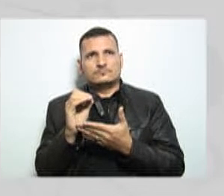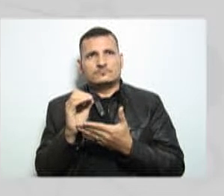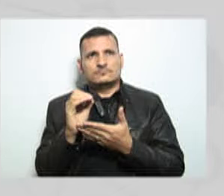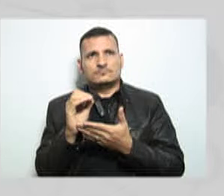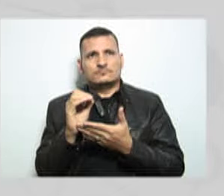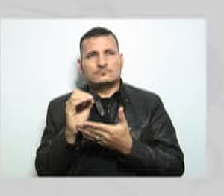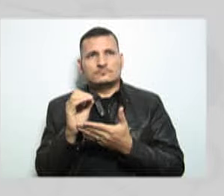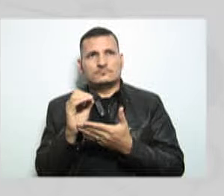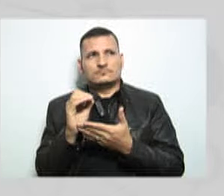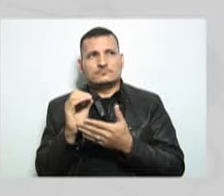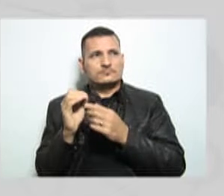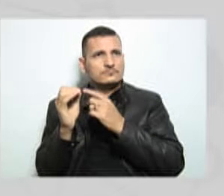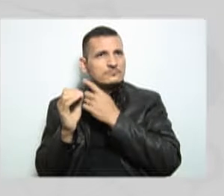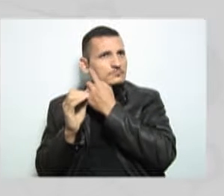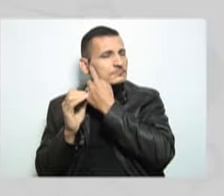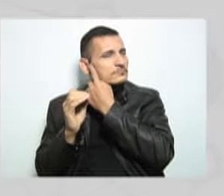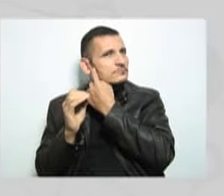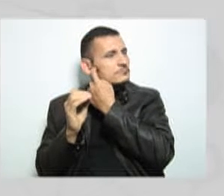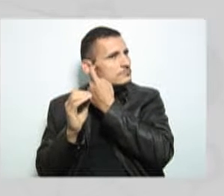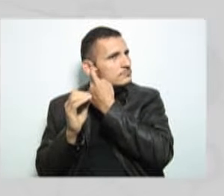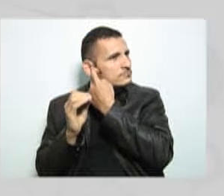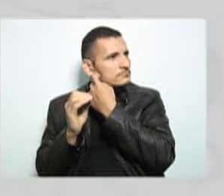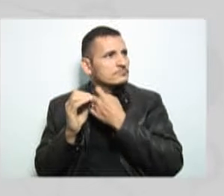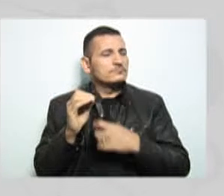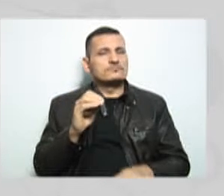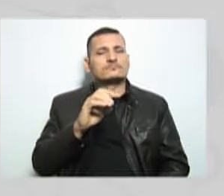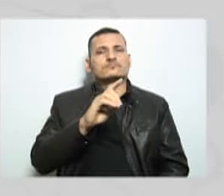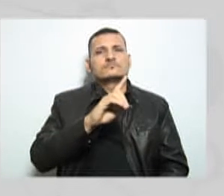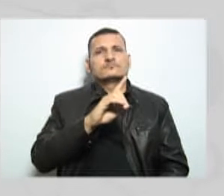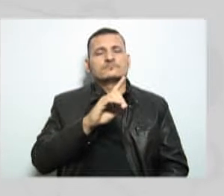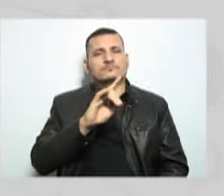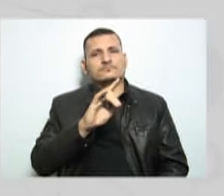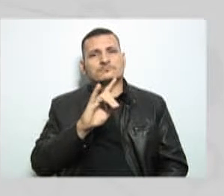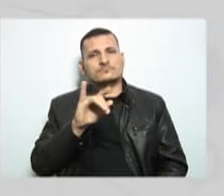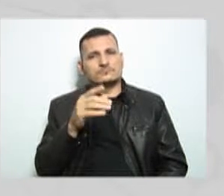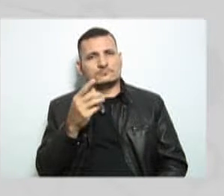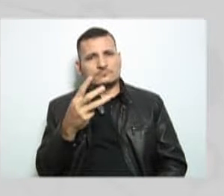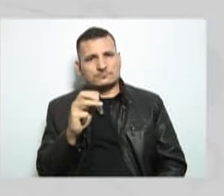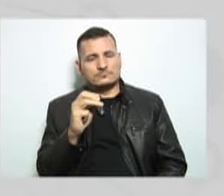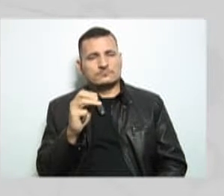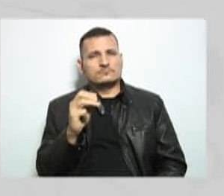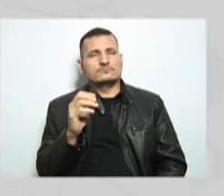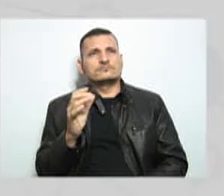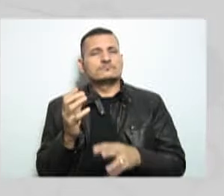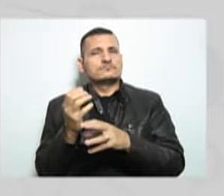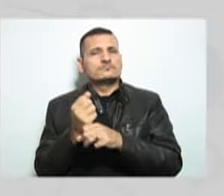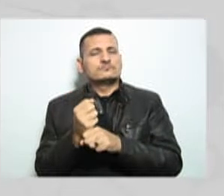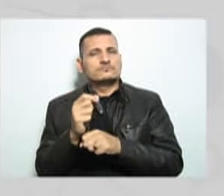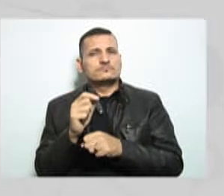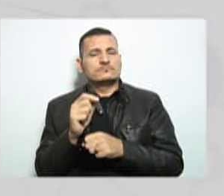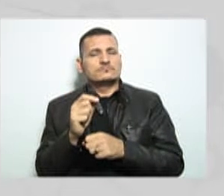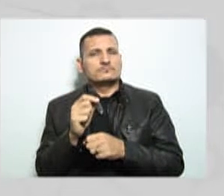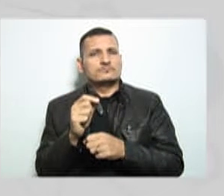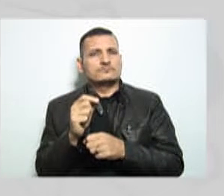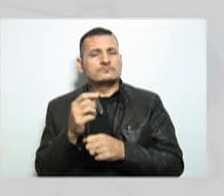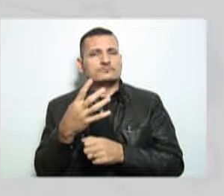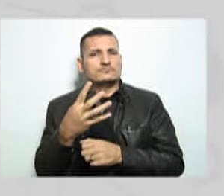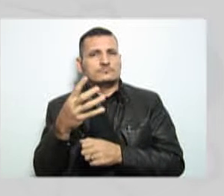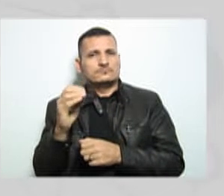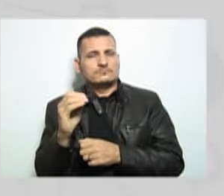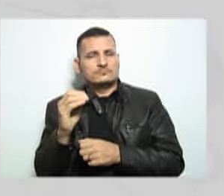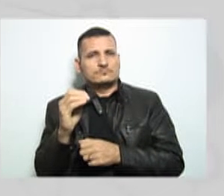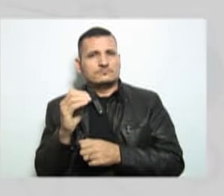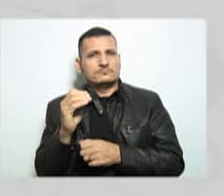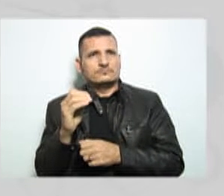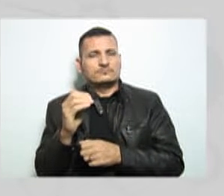só um pouquinho, gente, não, tá certo, no dia 30. Então vai ficar um saldo de quê? Eu vou ficar com um estoque final de 40 e